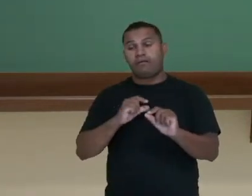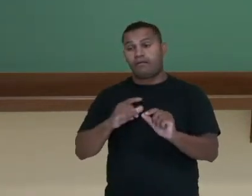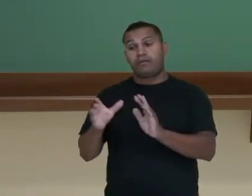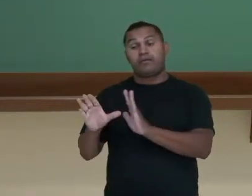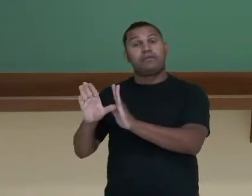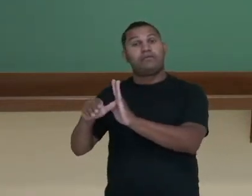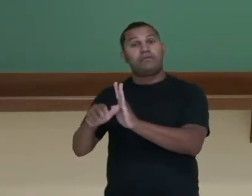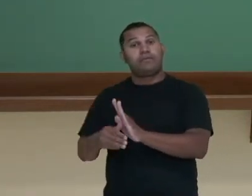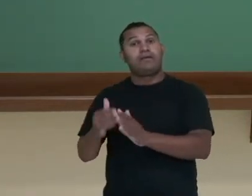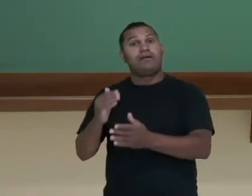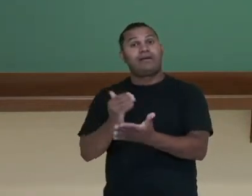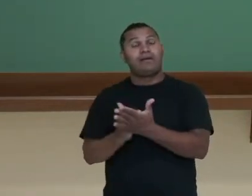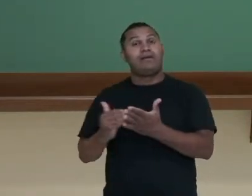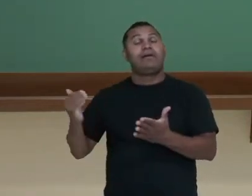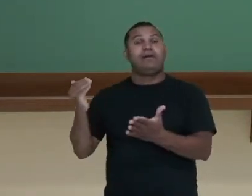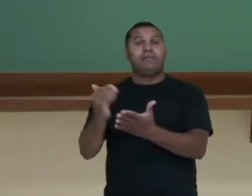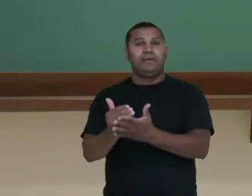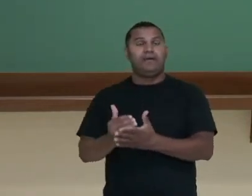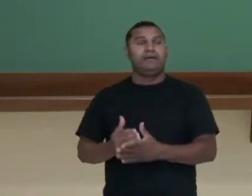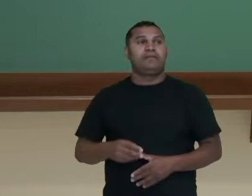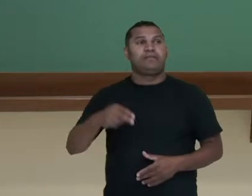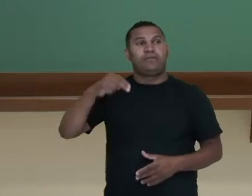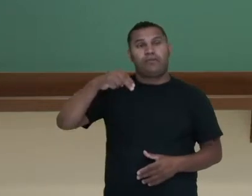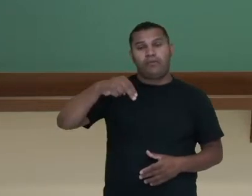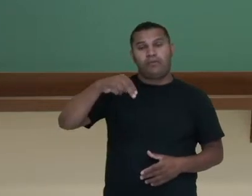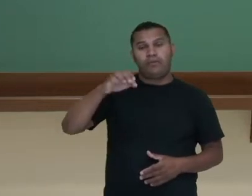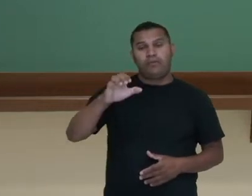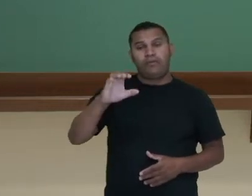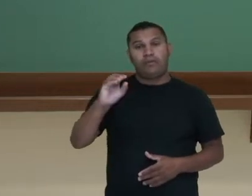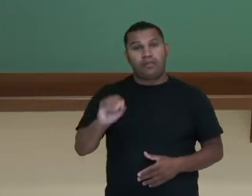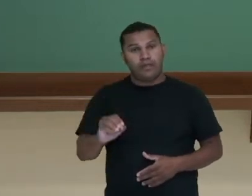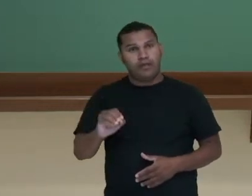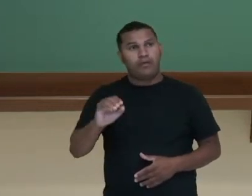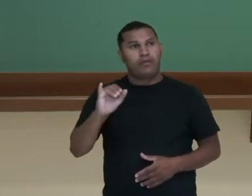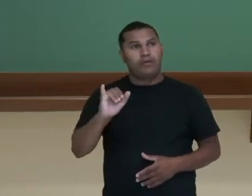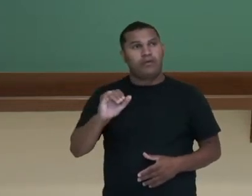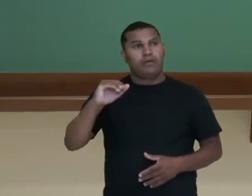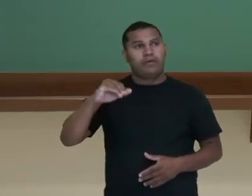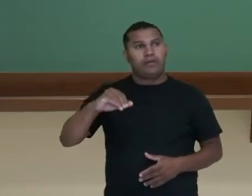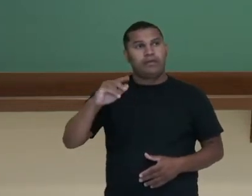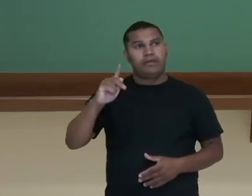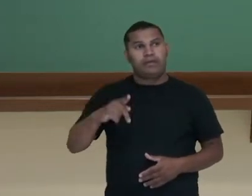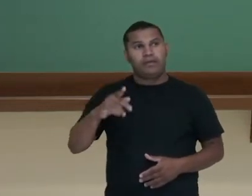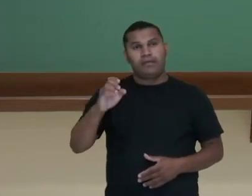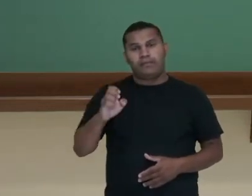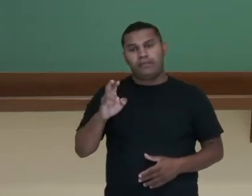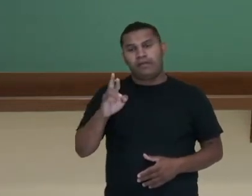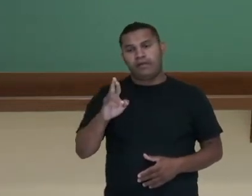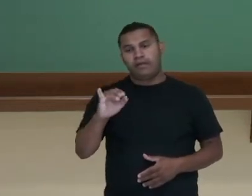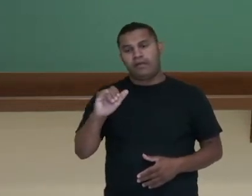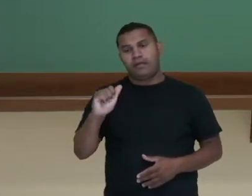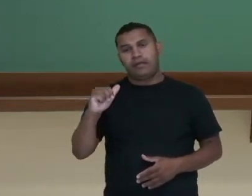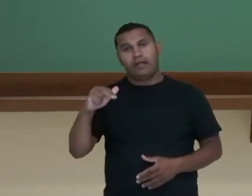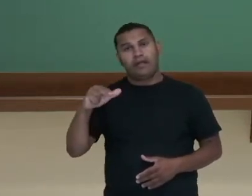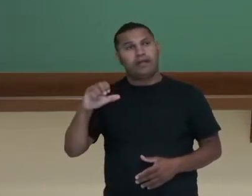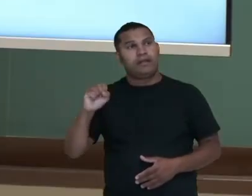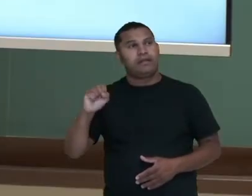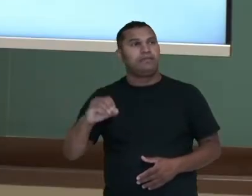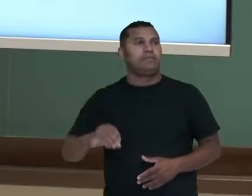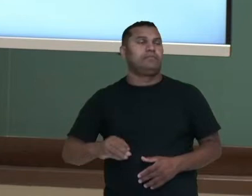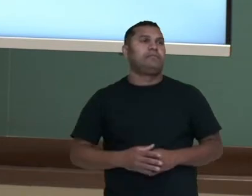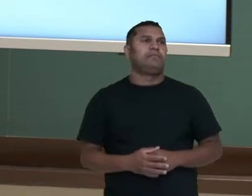africano pelos estados europeus através da Conferência de Berlim no final do século XIX, E aqui